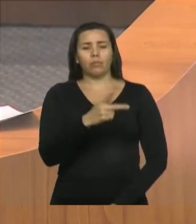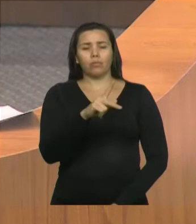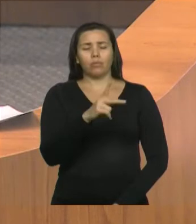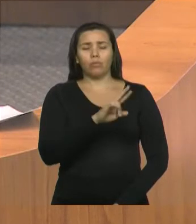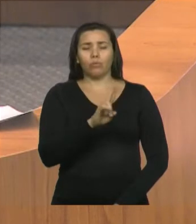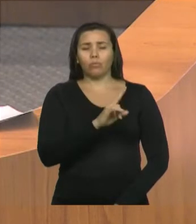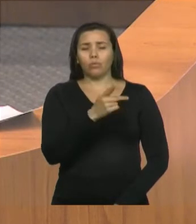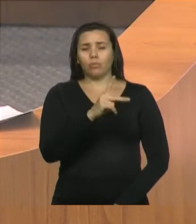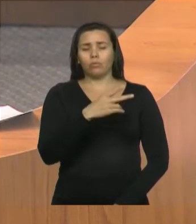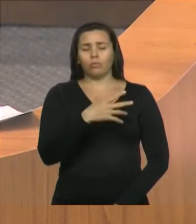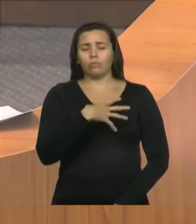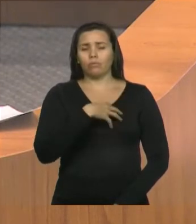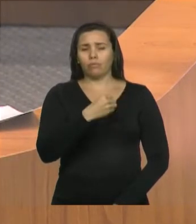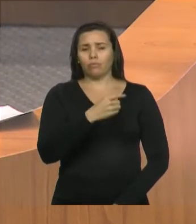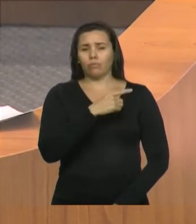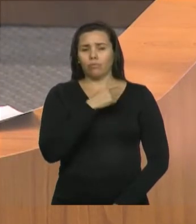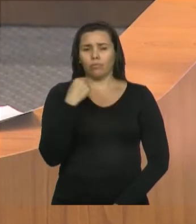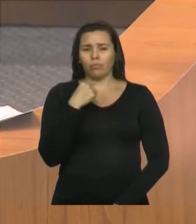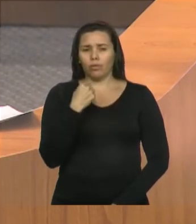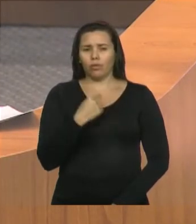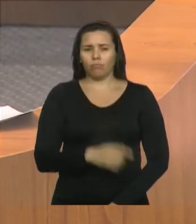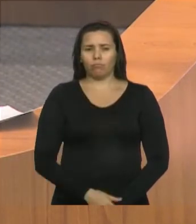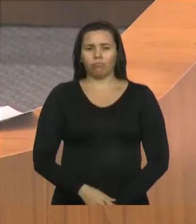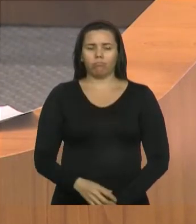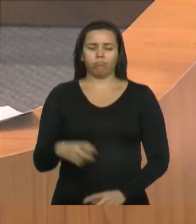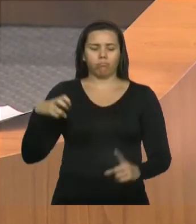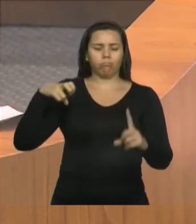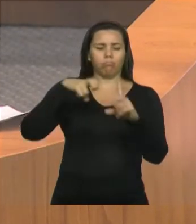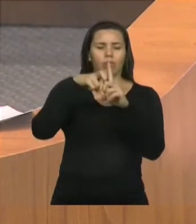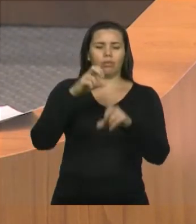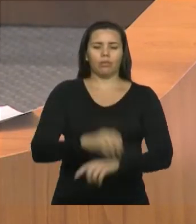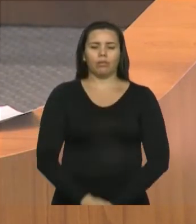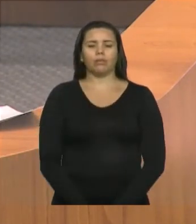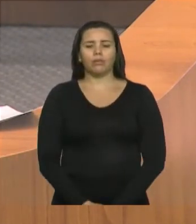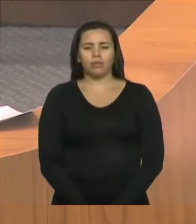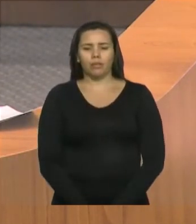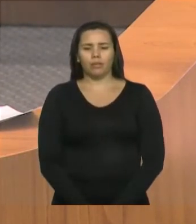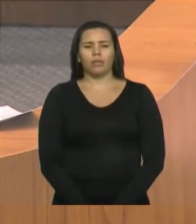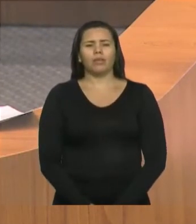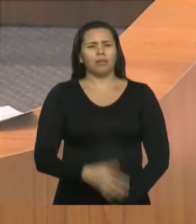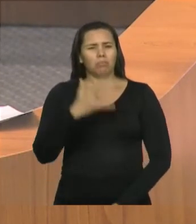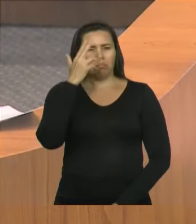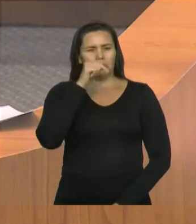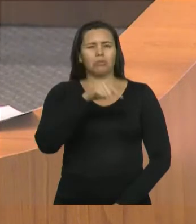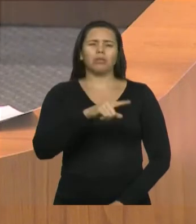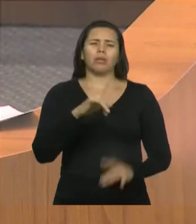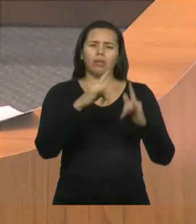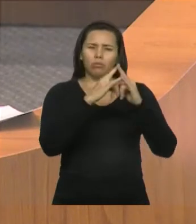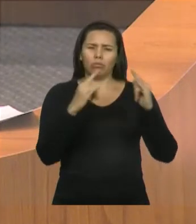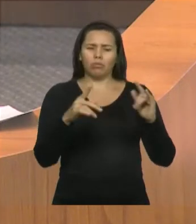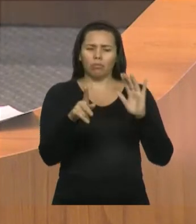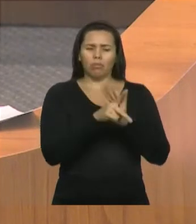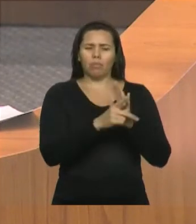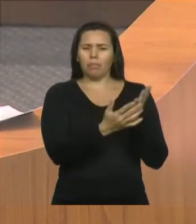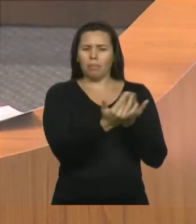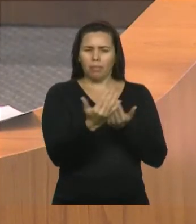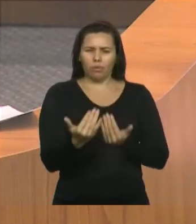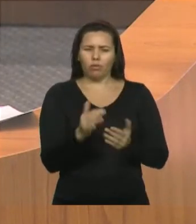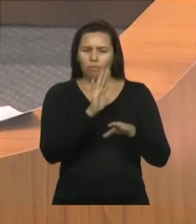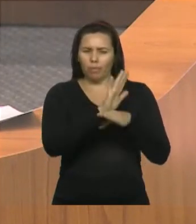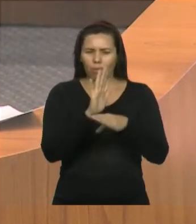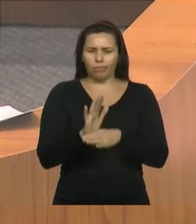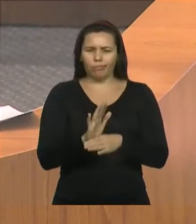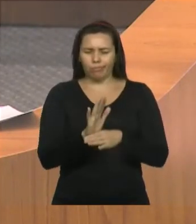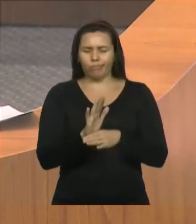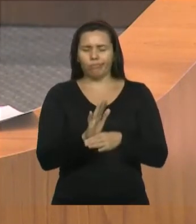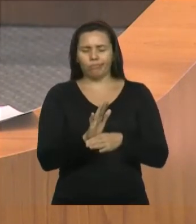vê-lo inaugurar uma obra tão importante, tão bonita, que carregava o nome do seu filho. O senhor Napoleão vai deixar os exemplos, a história